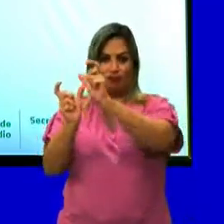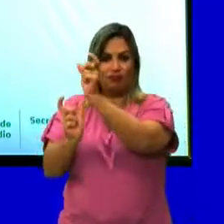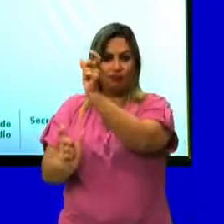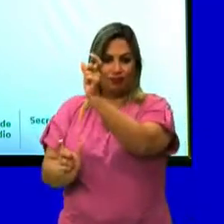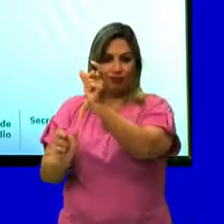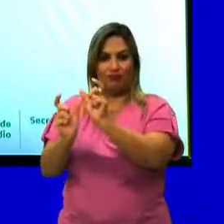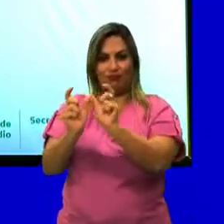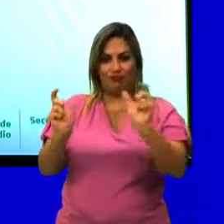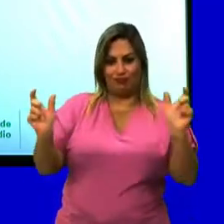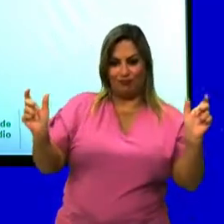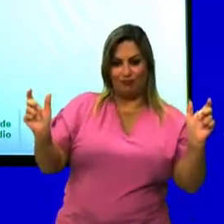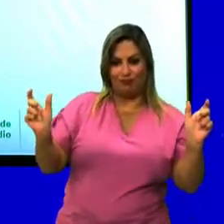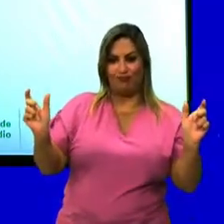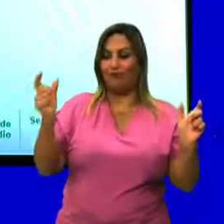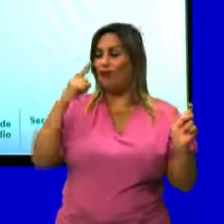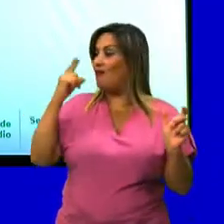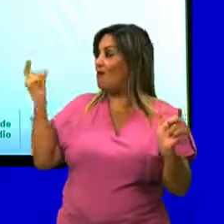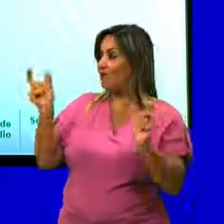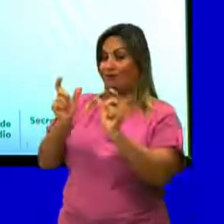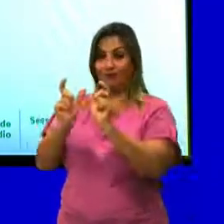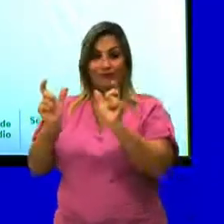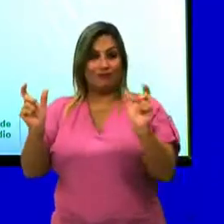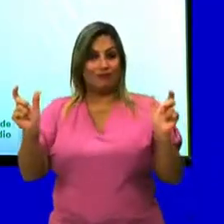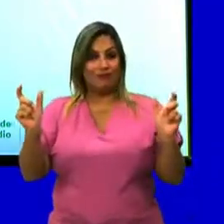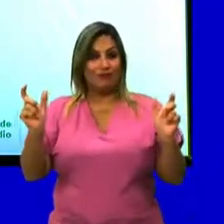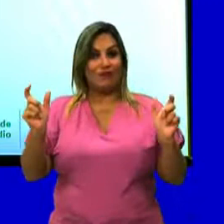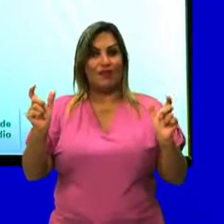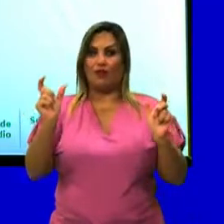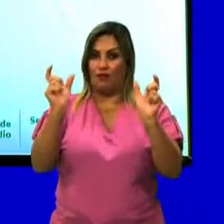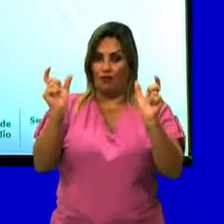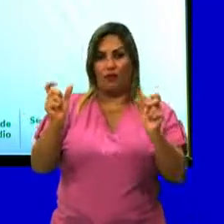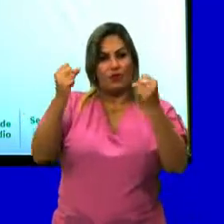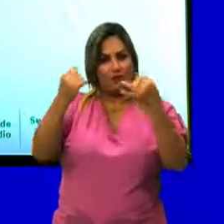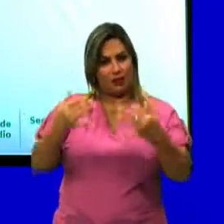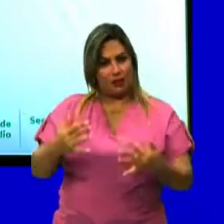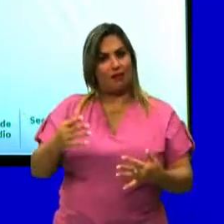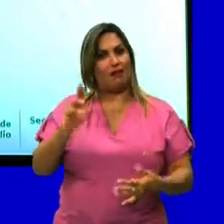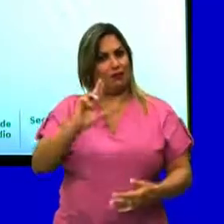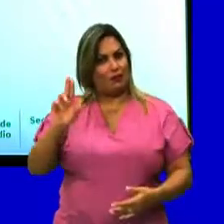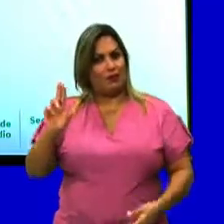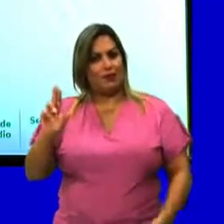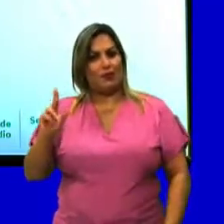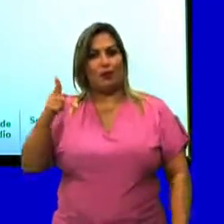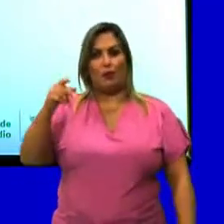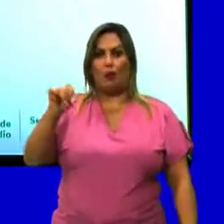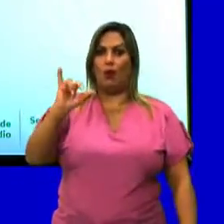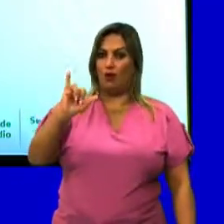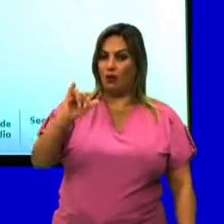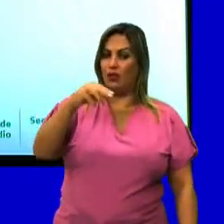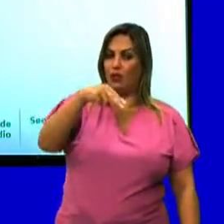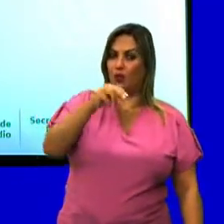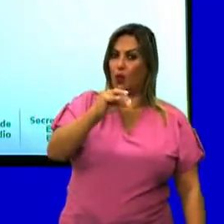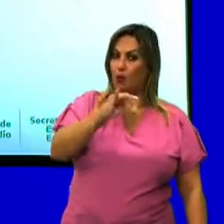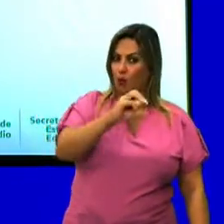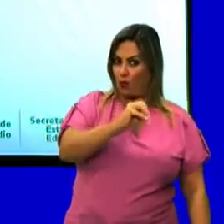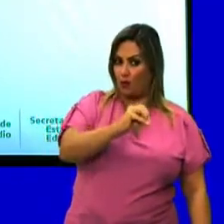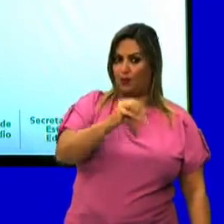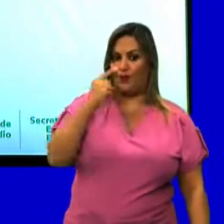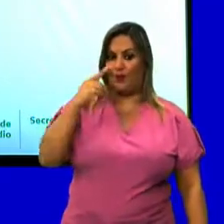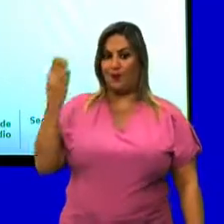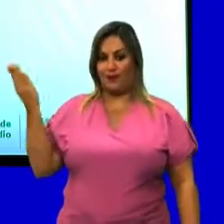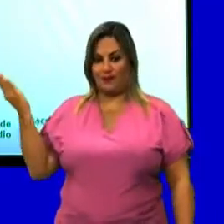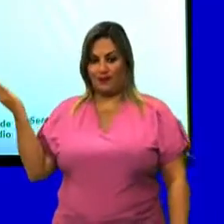Tá ficando show não tá aqui vou e esse nome Polly e o nome you